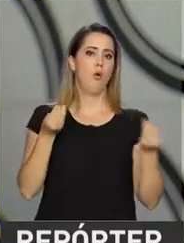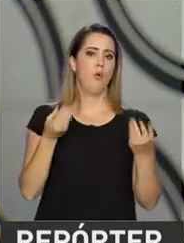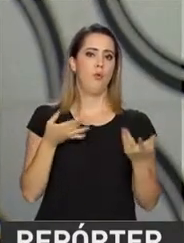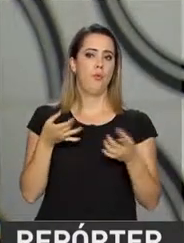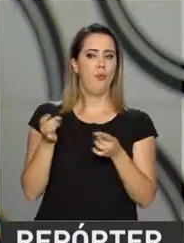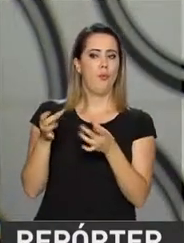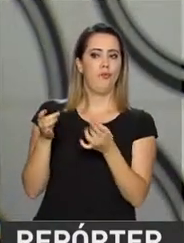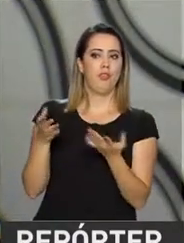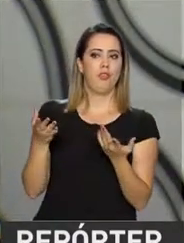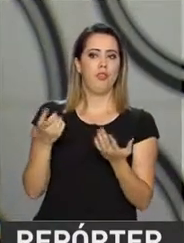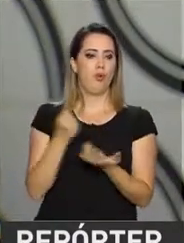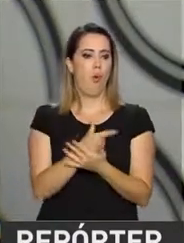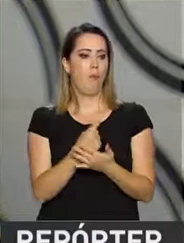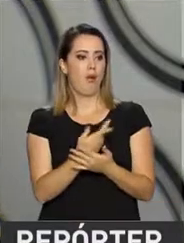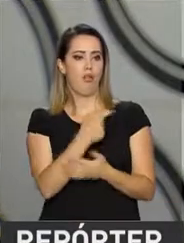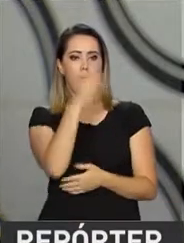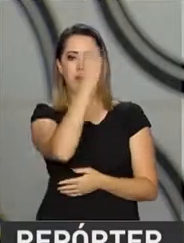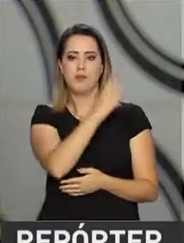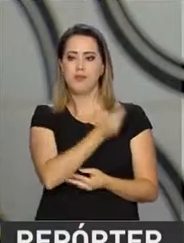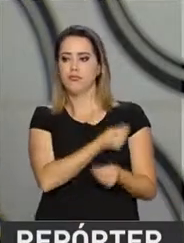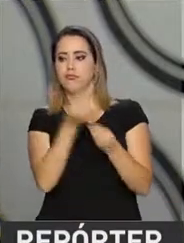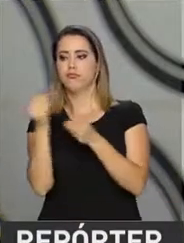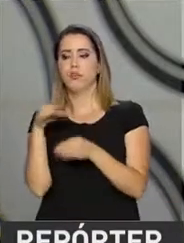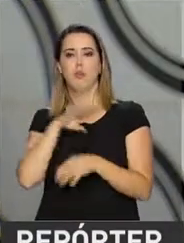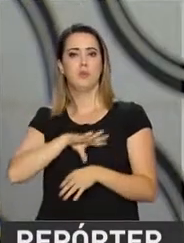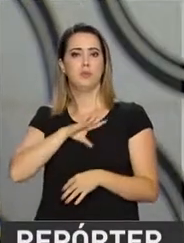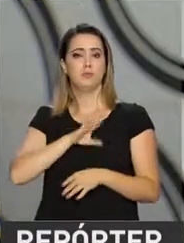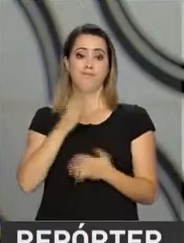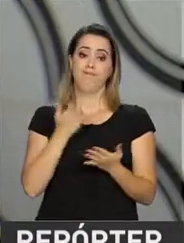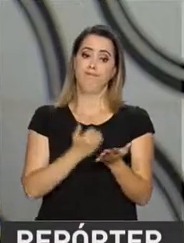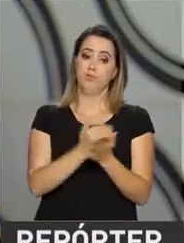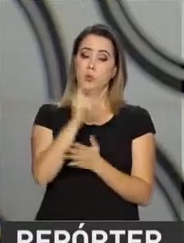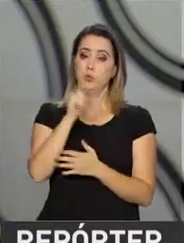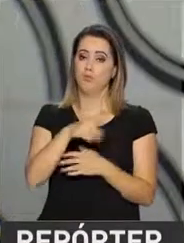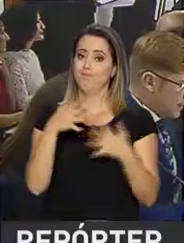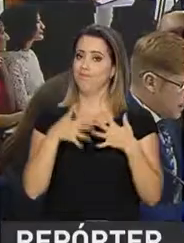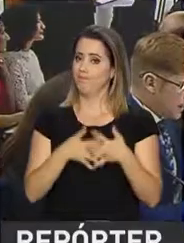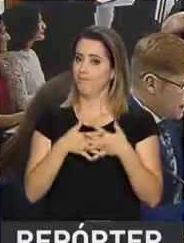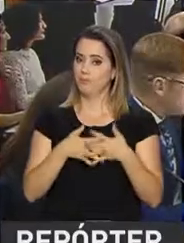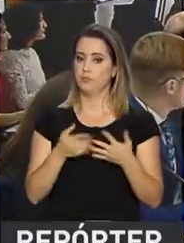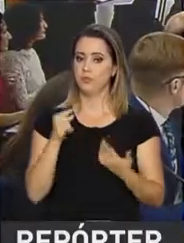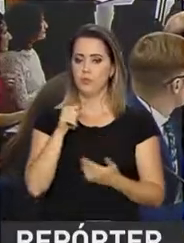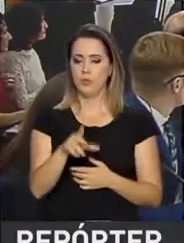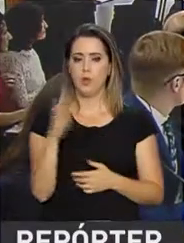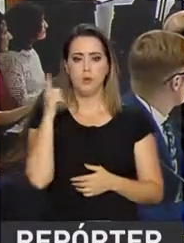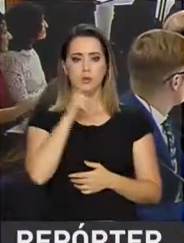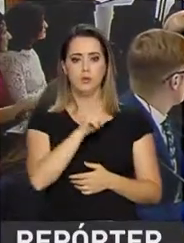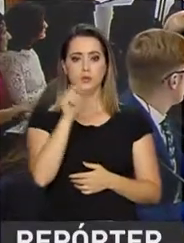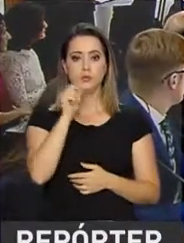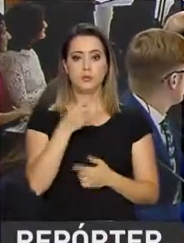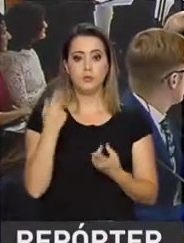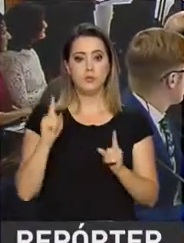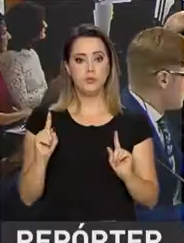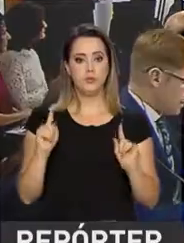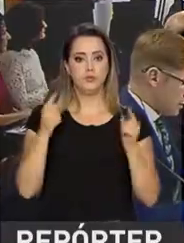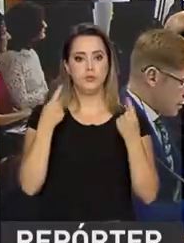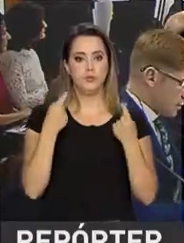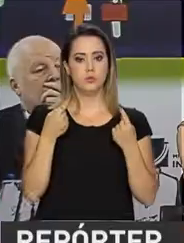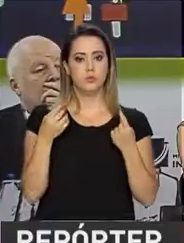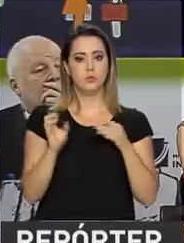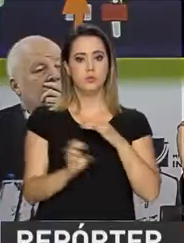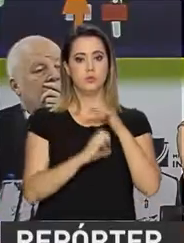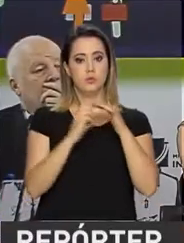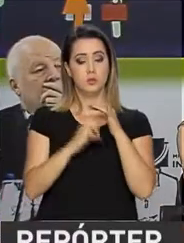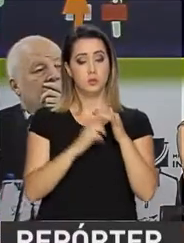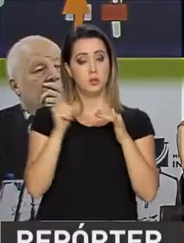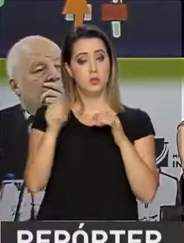como expor o seu produto, como mostrar o seu produto. E no início isso foi bastante complicado. As conquistas e os desafios do micro e